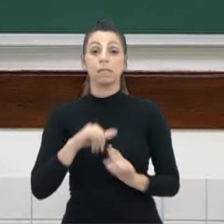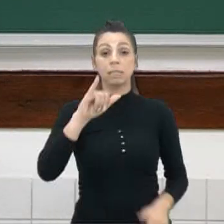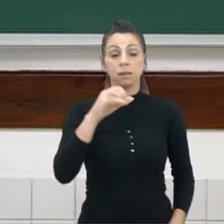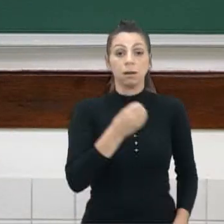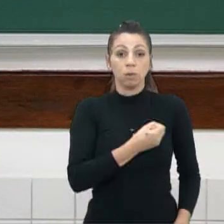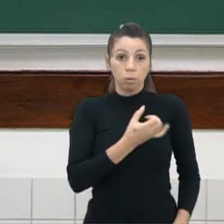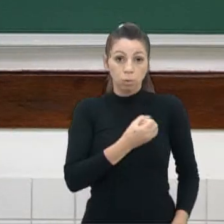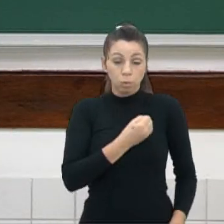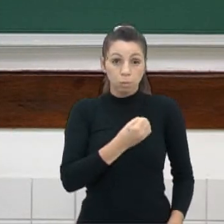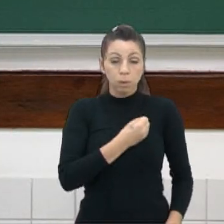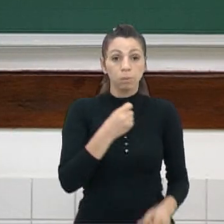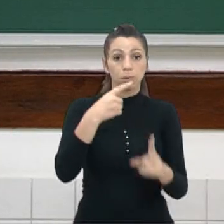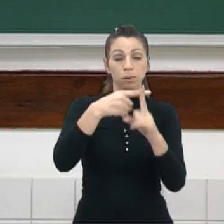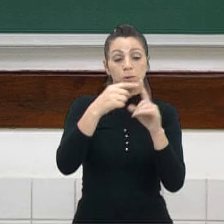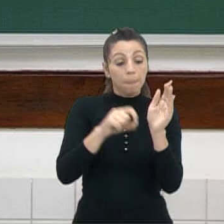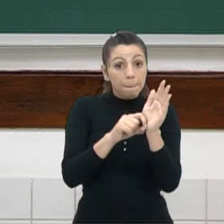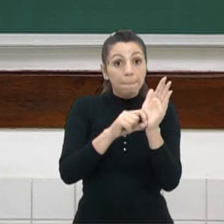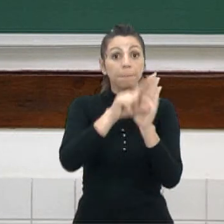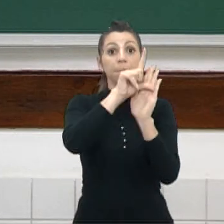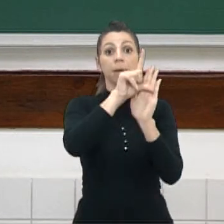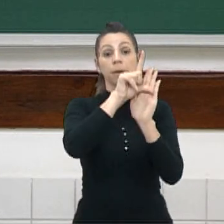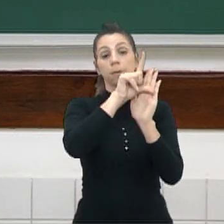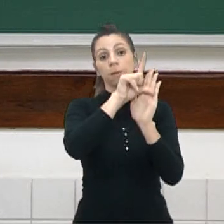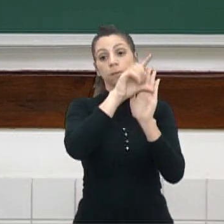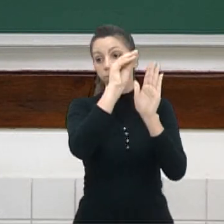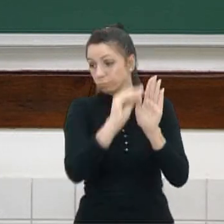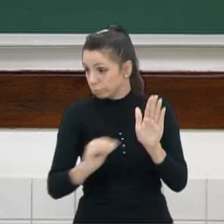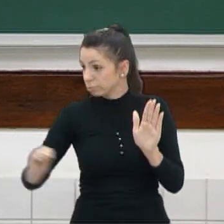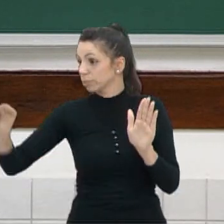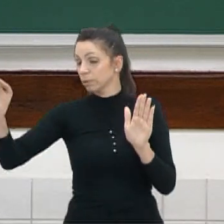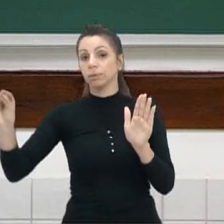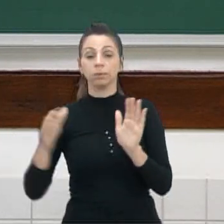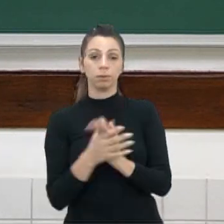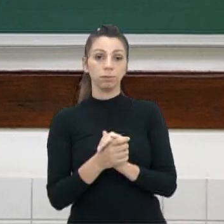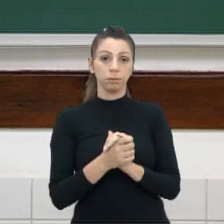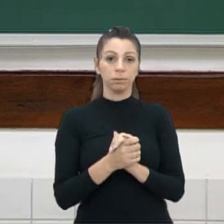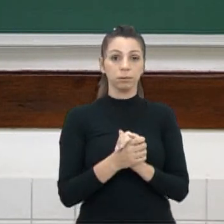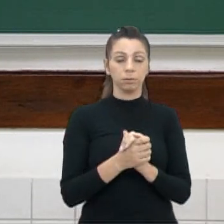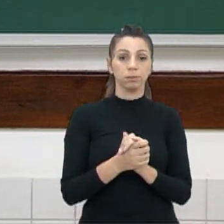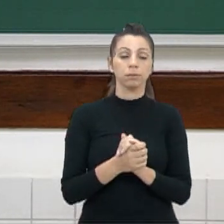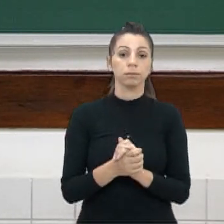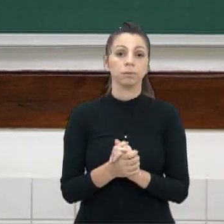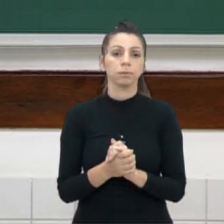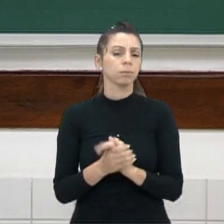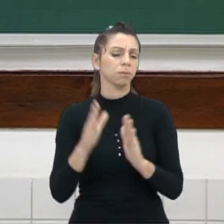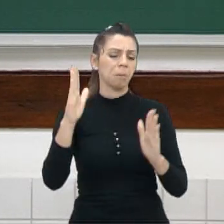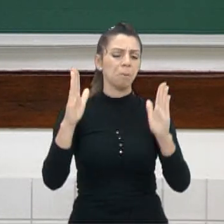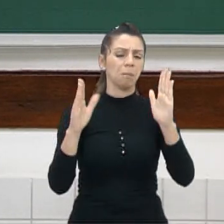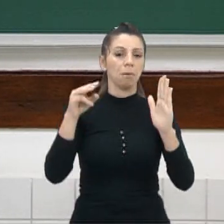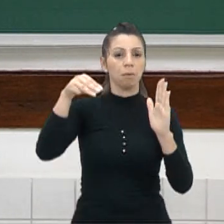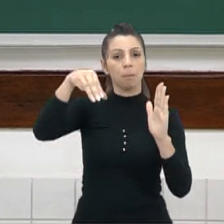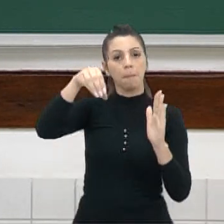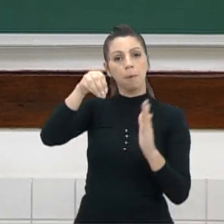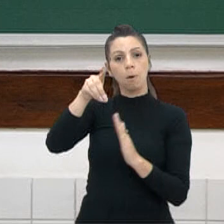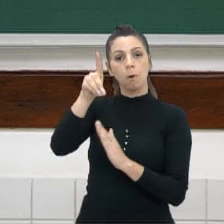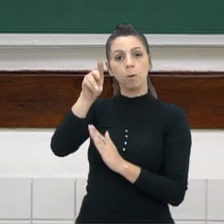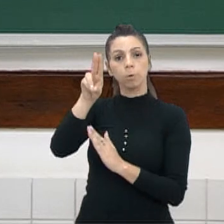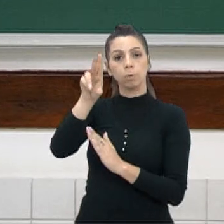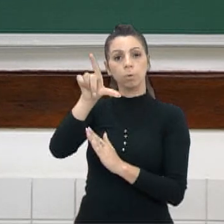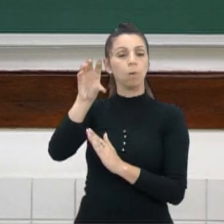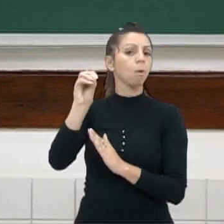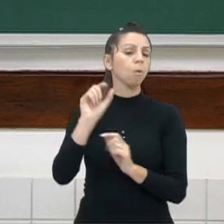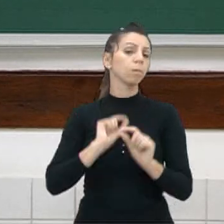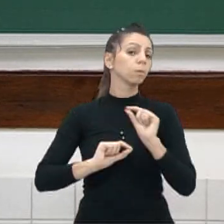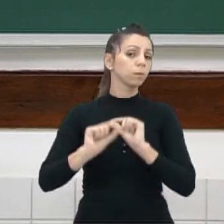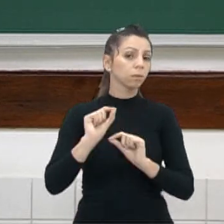ser positivo. Como assim, professor, módulo? Possivelmente você escute aquela expressão assim, subtrai e repete o sinal do